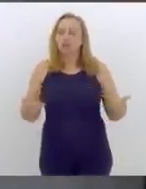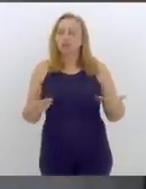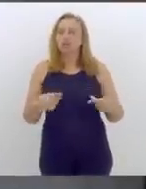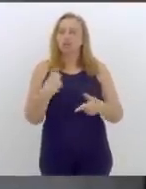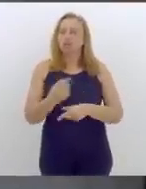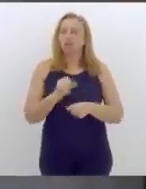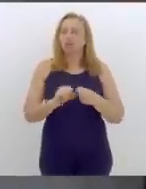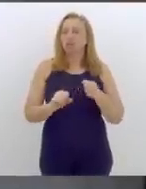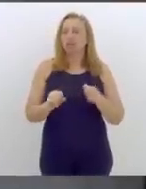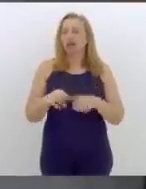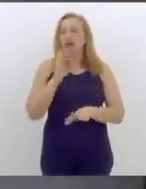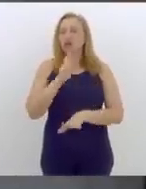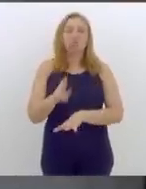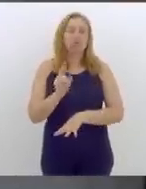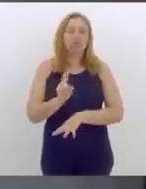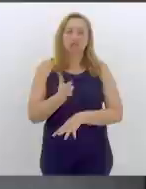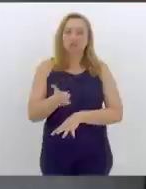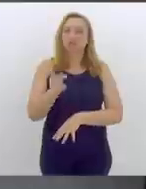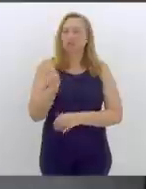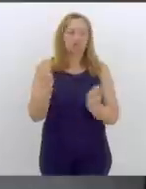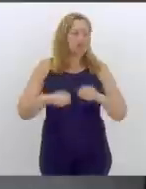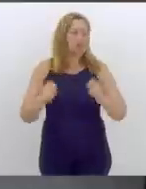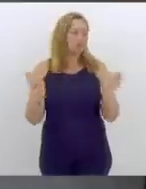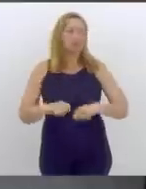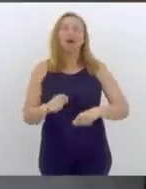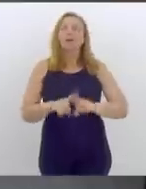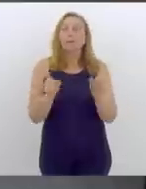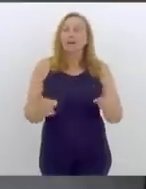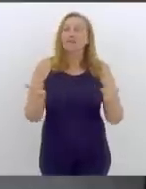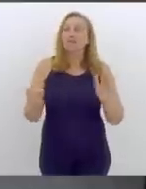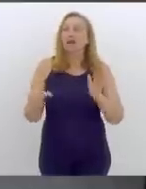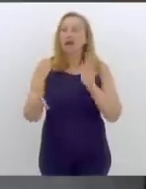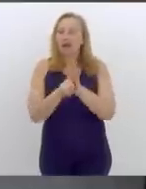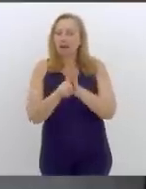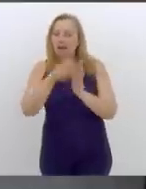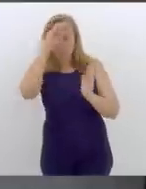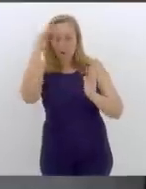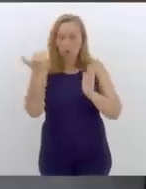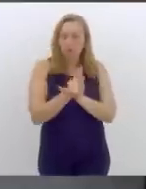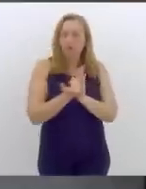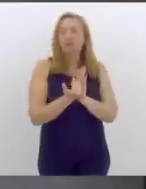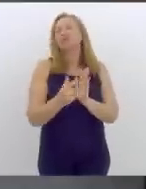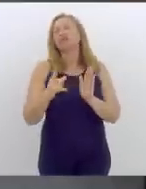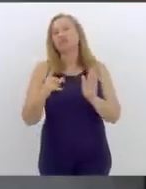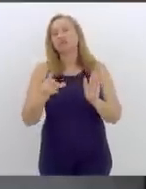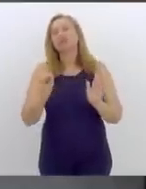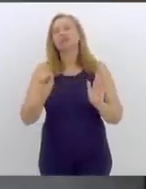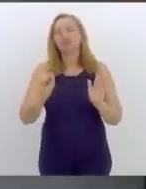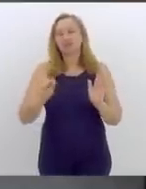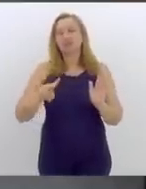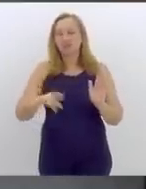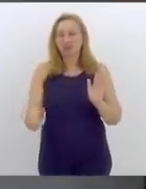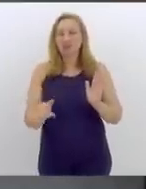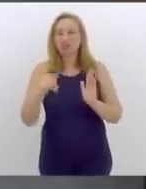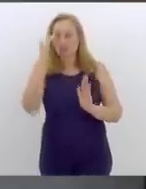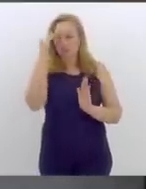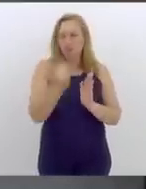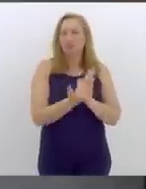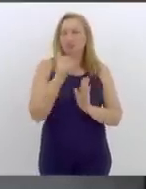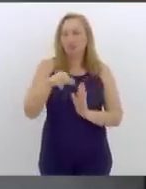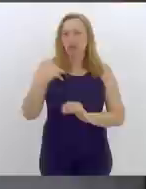a resposta vai ser sempre que não dá agora tendo a lei para cumprir ela vai cumprir isso que é importante